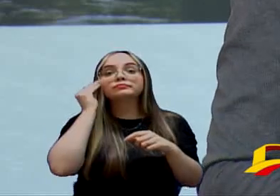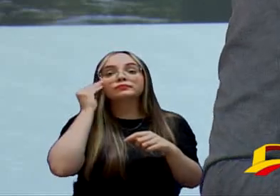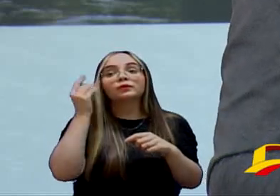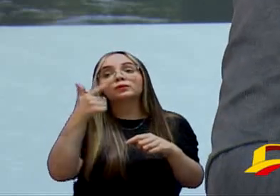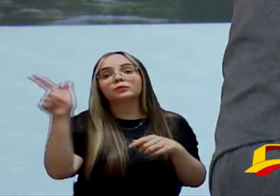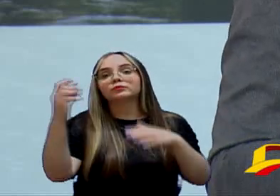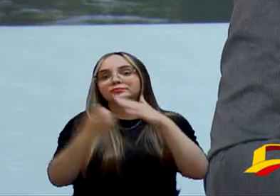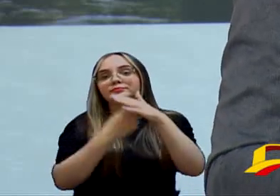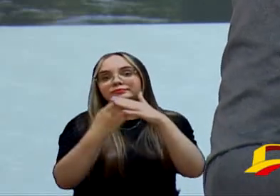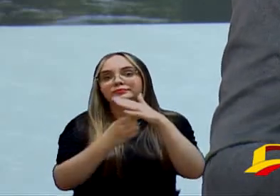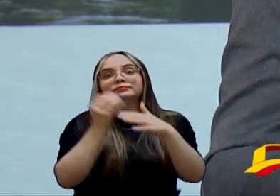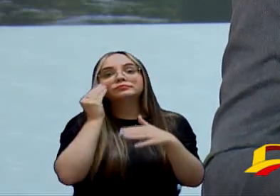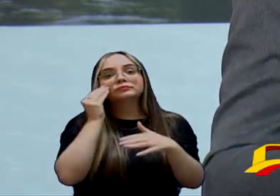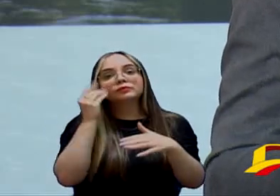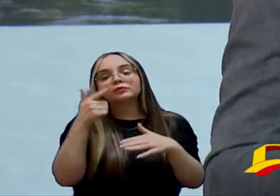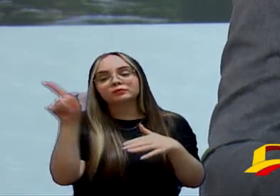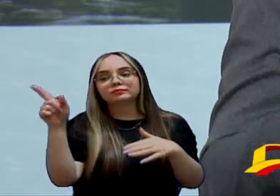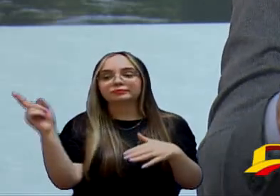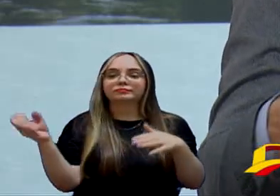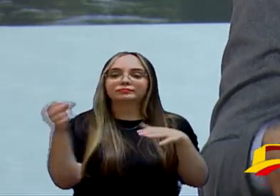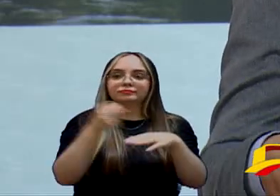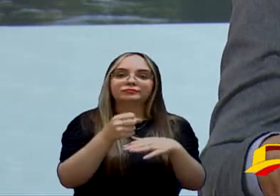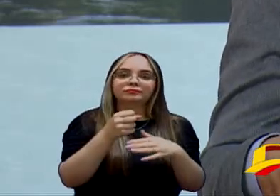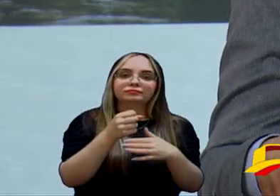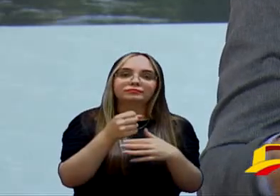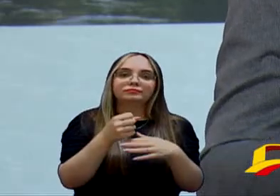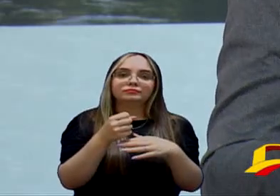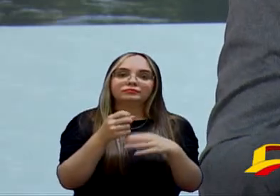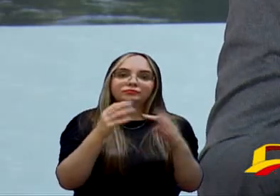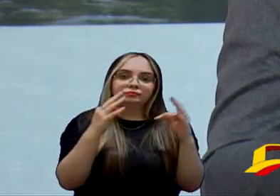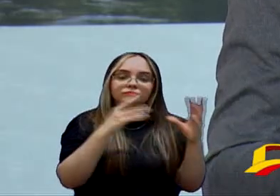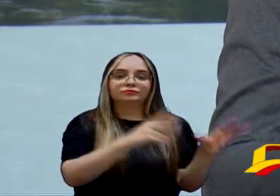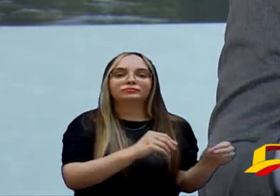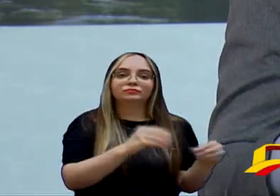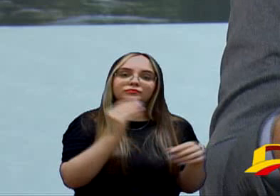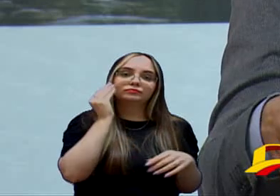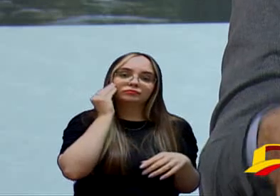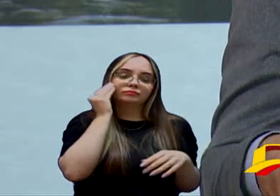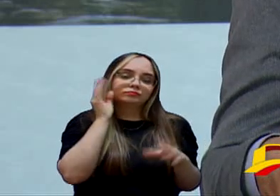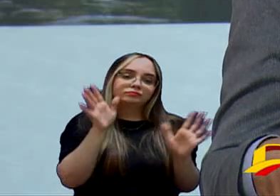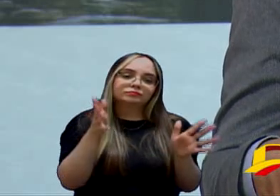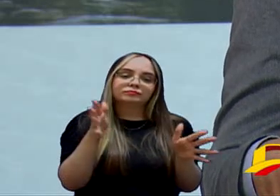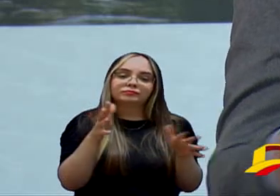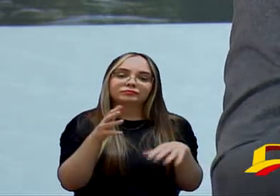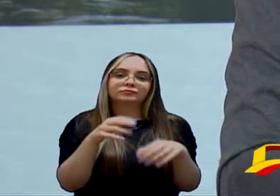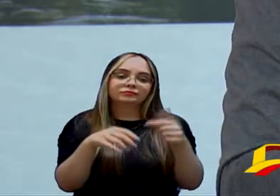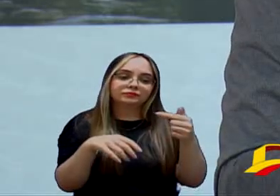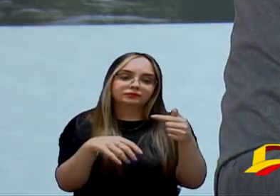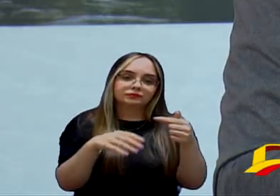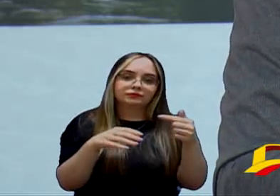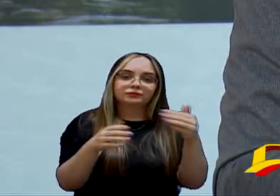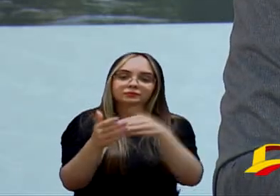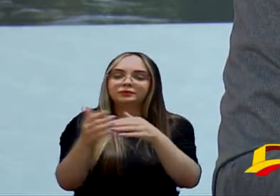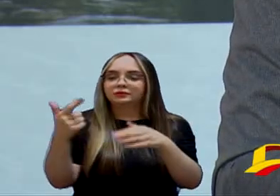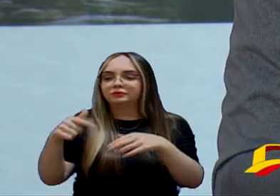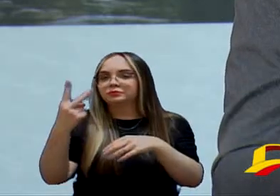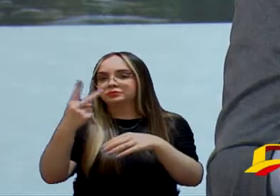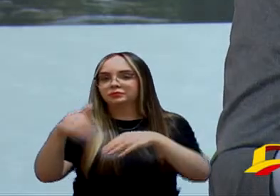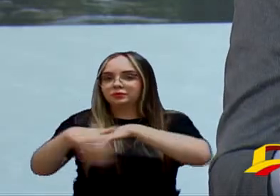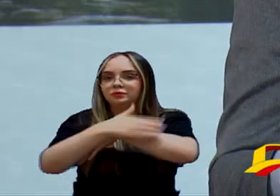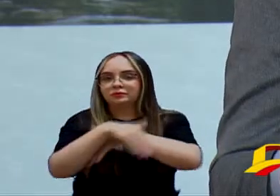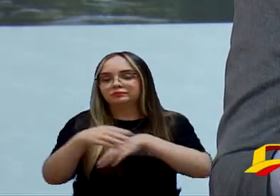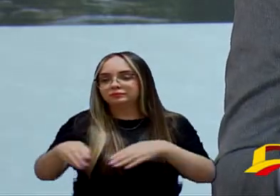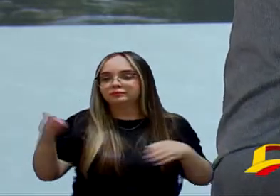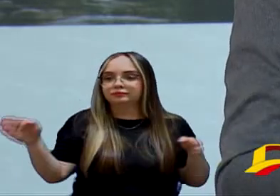empresa com outra mitigadora aí para tentar eh asfaltar ser um por volta entre atravessa sete Mas umas duas Travessas ali do Bairro